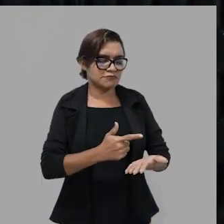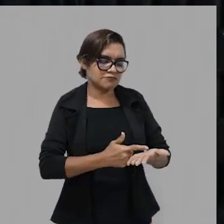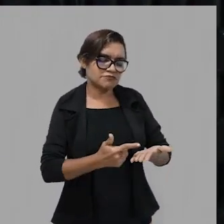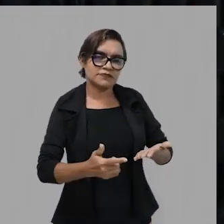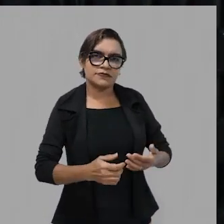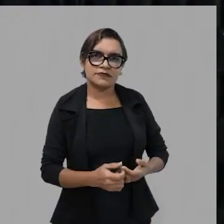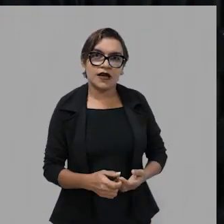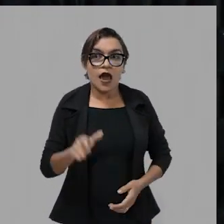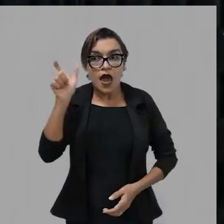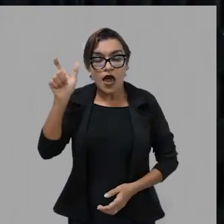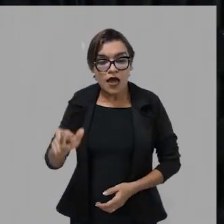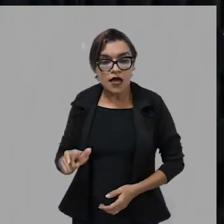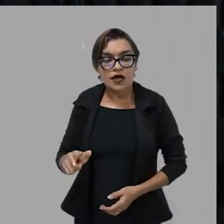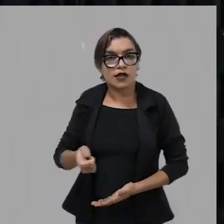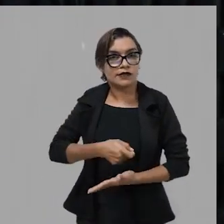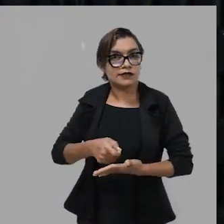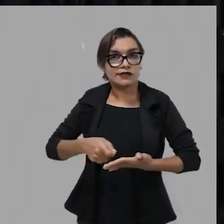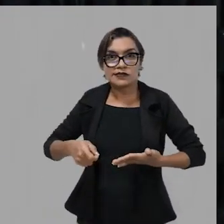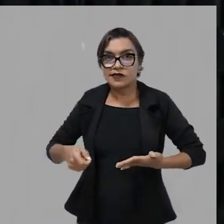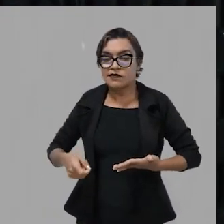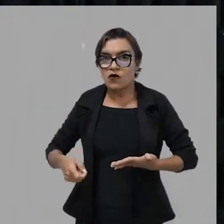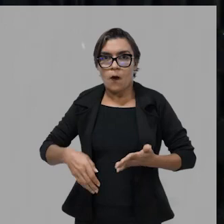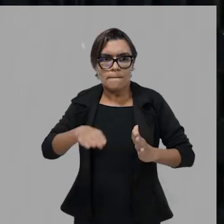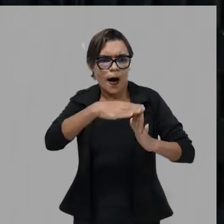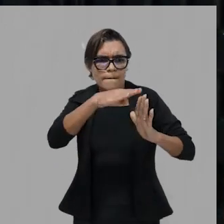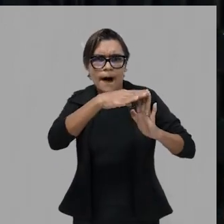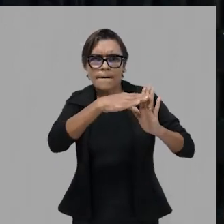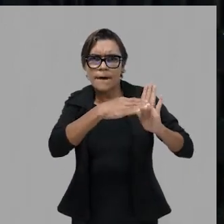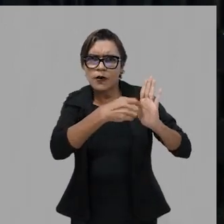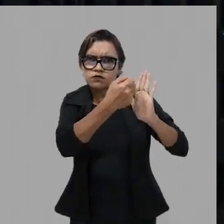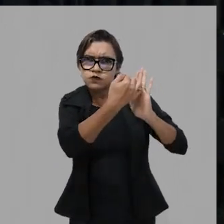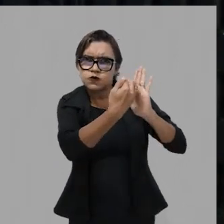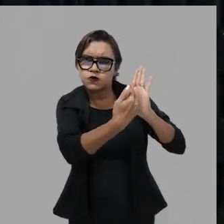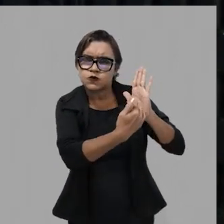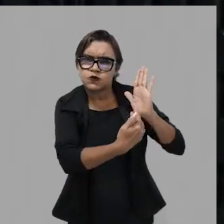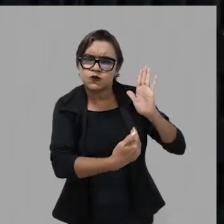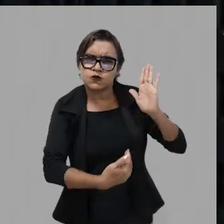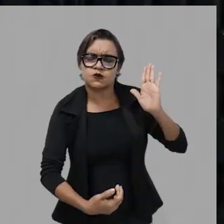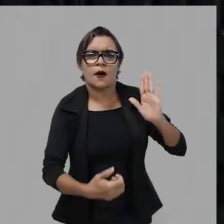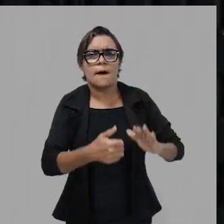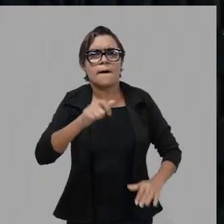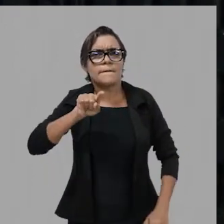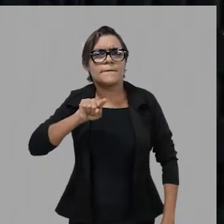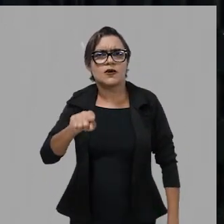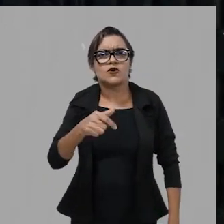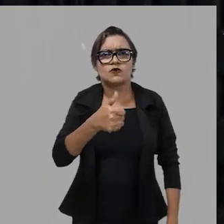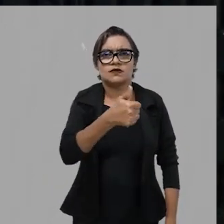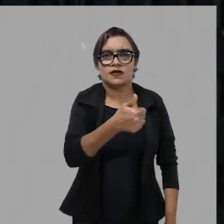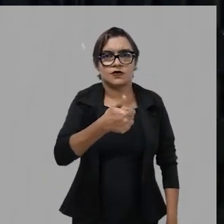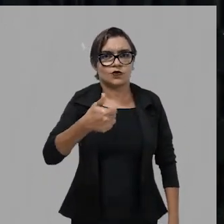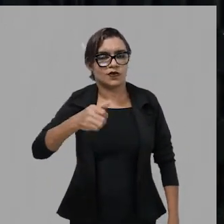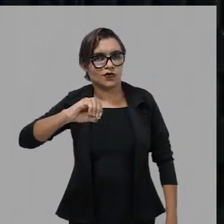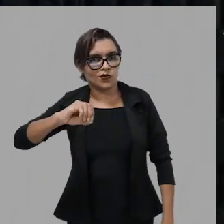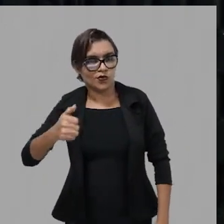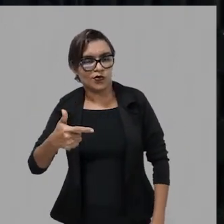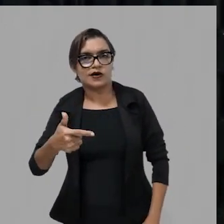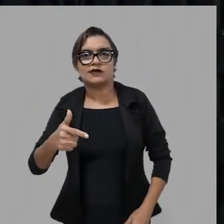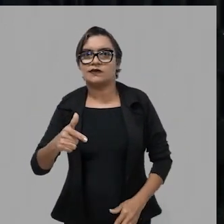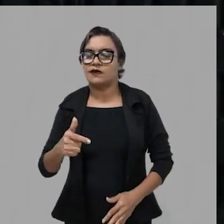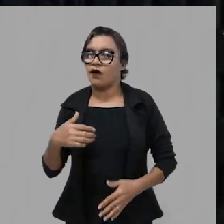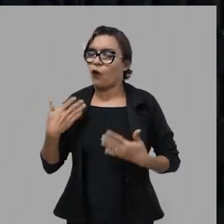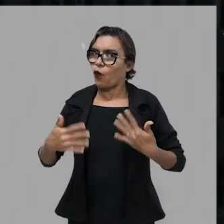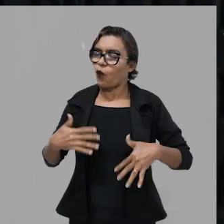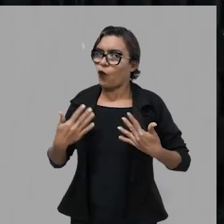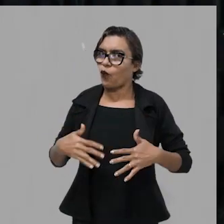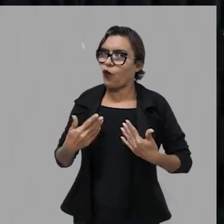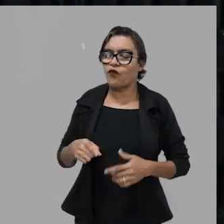escreveu 8.816 versos. Escreveu 1.102 estrofes, que são conjuntos de versos. Então, nada de ficar chorando aí para